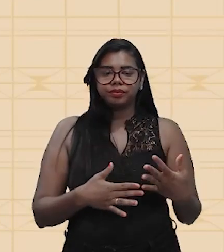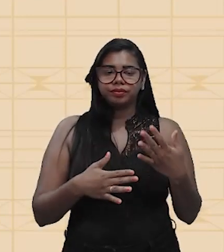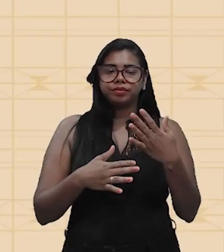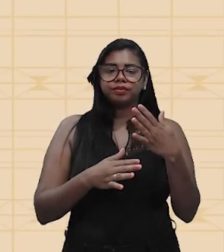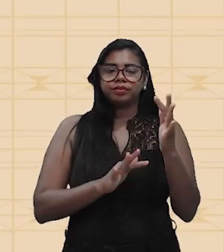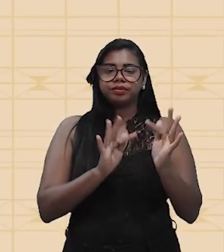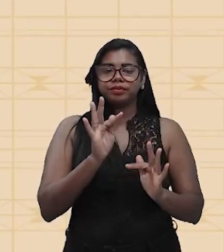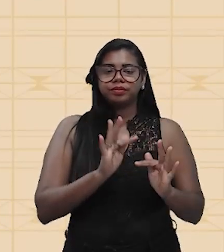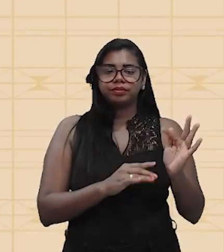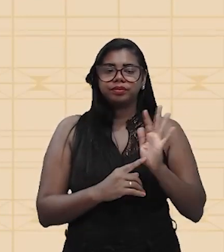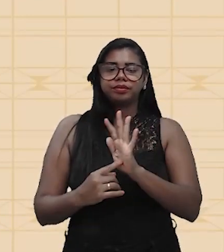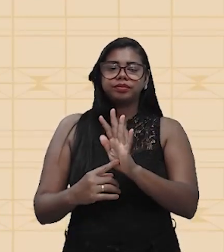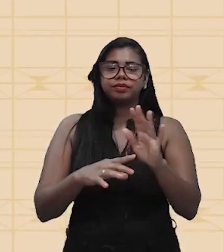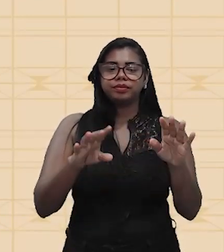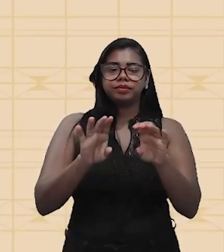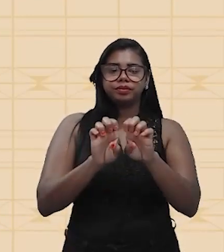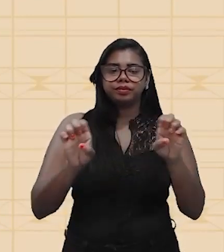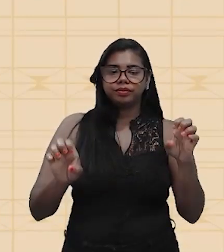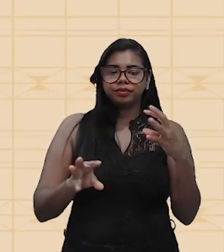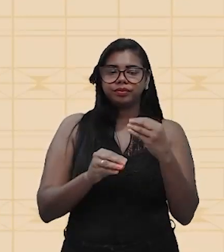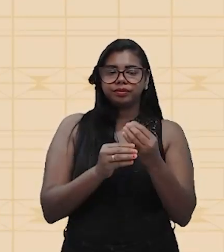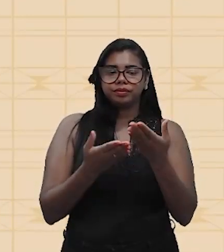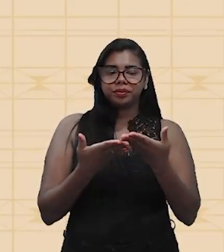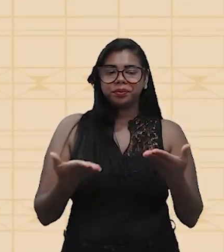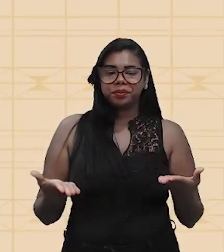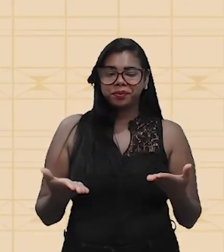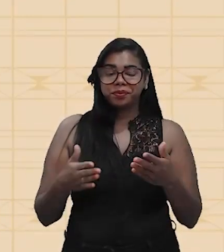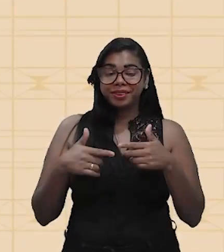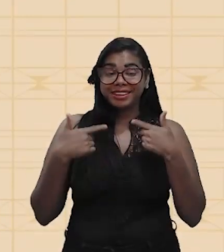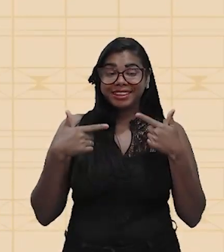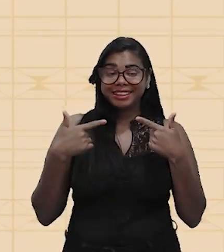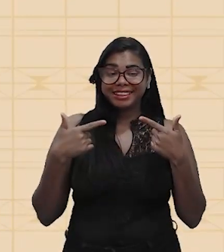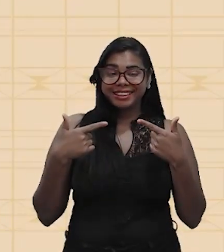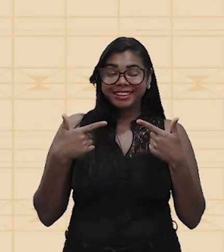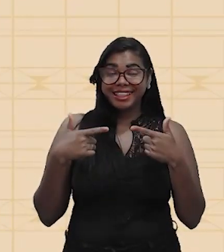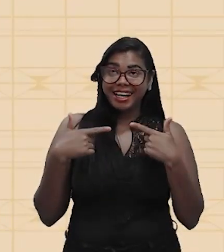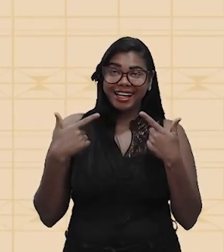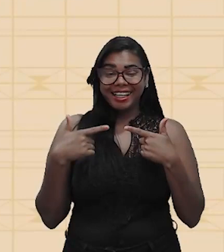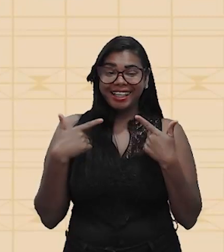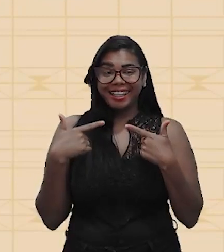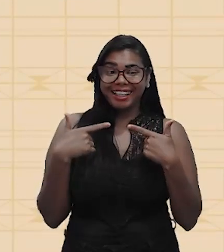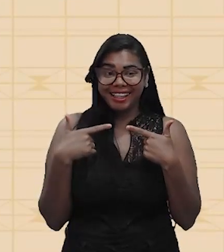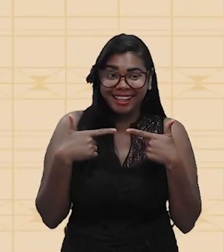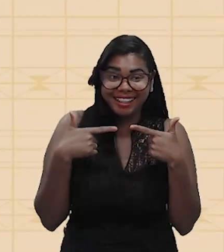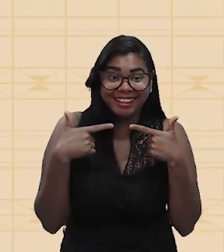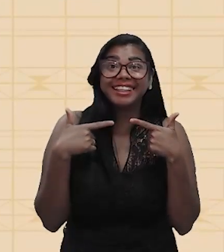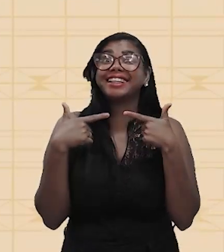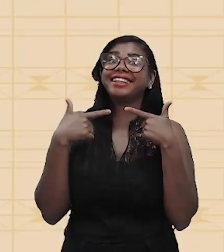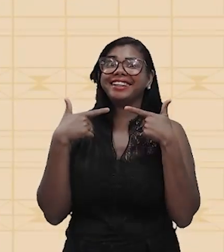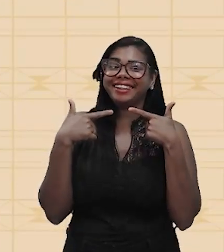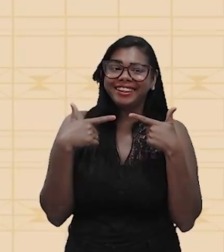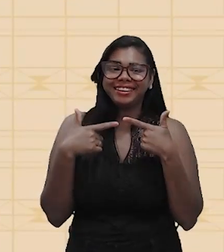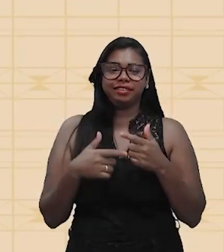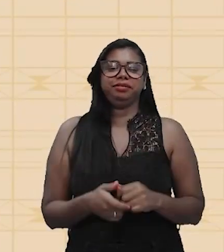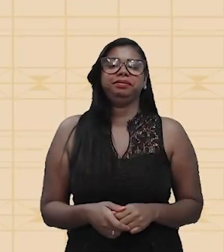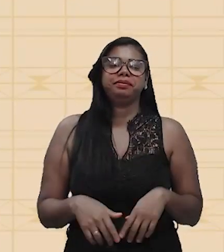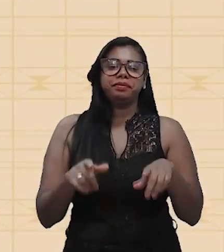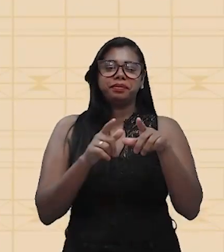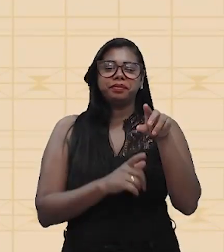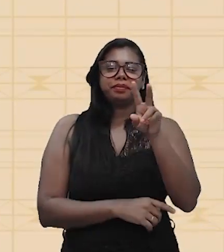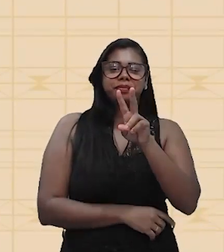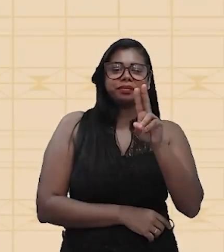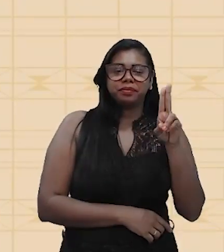vai estar sorrindo quando chega na prova, porque você vai rir. Lembrando que a letra V e a letra U,